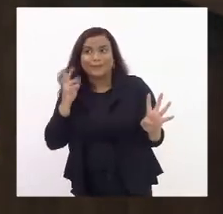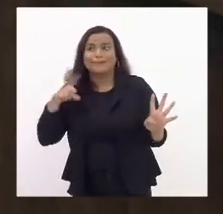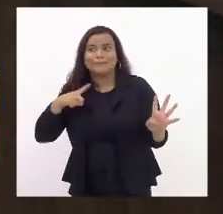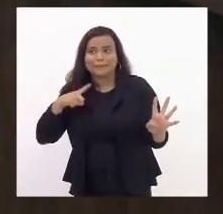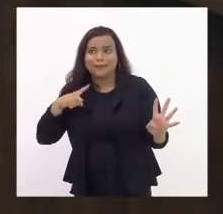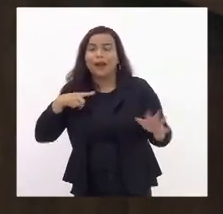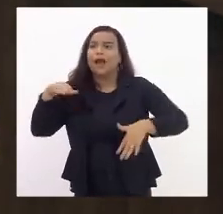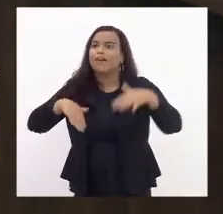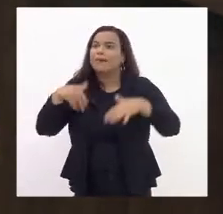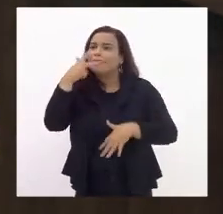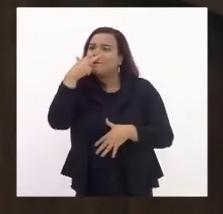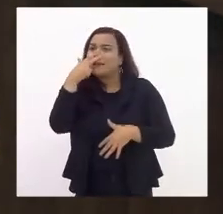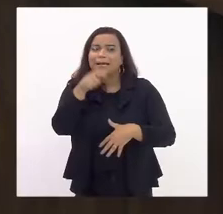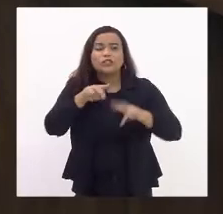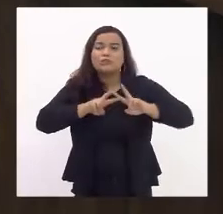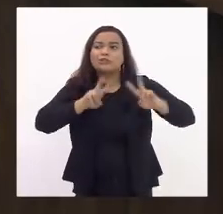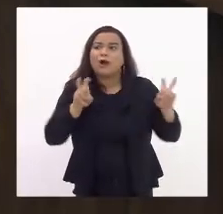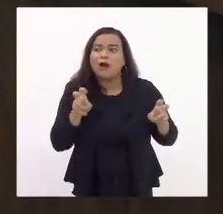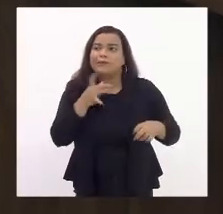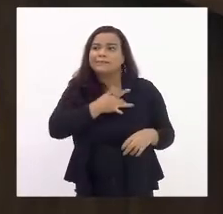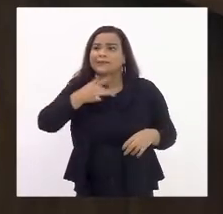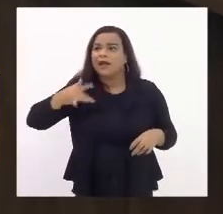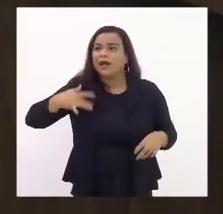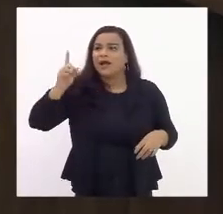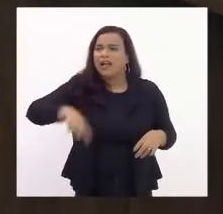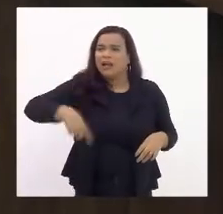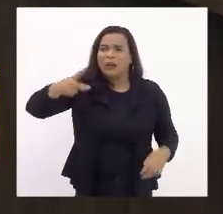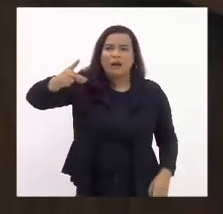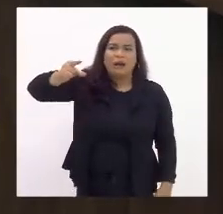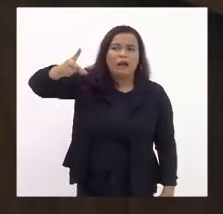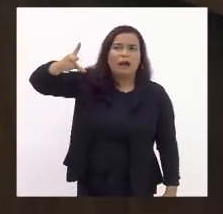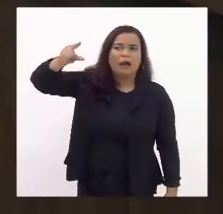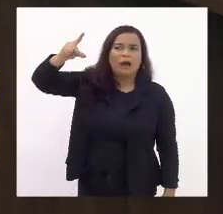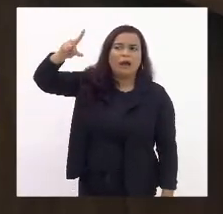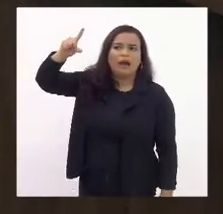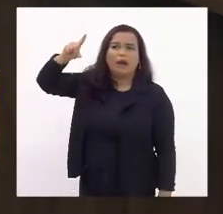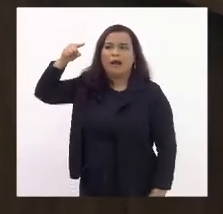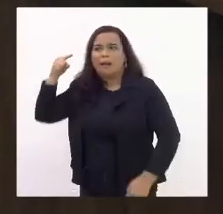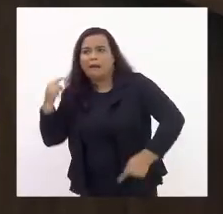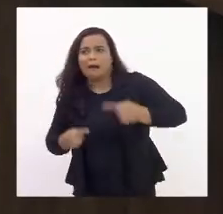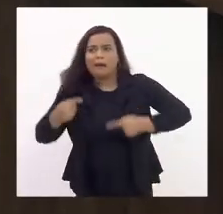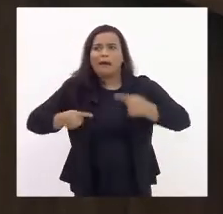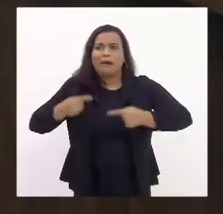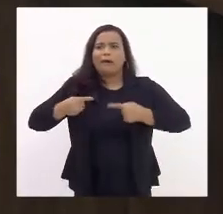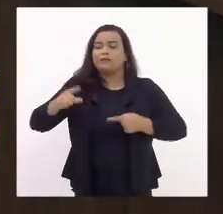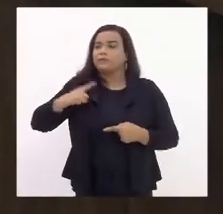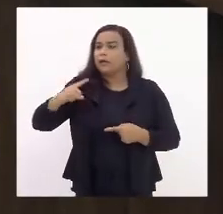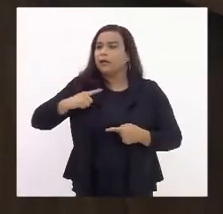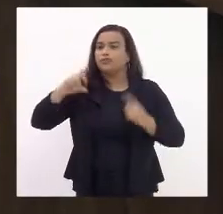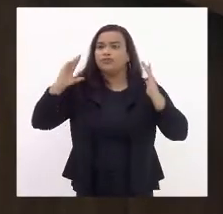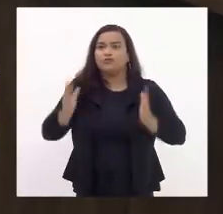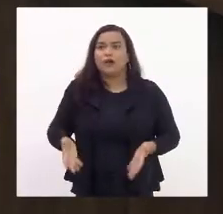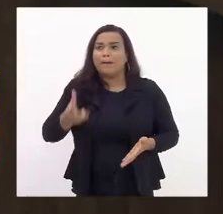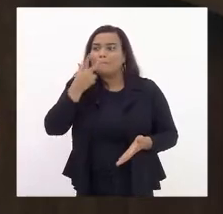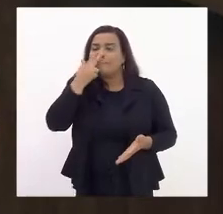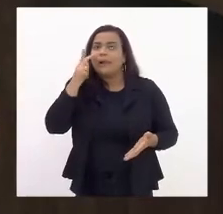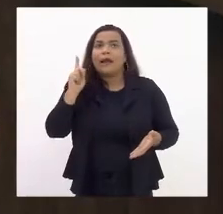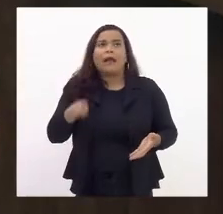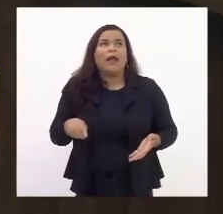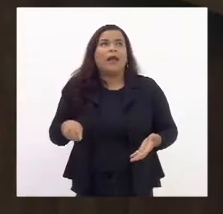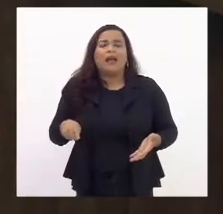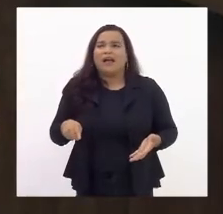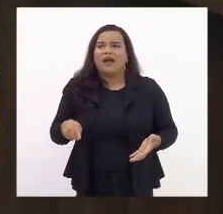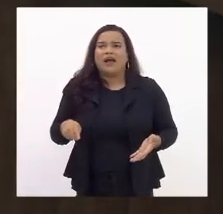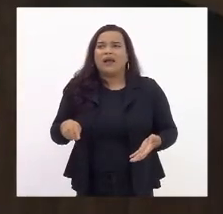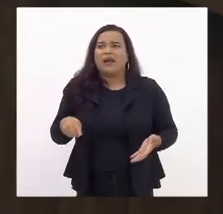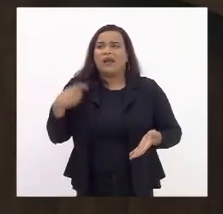saúde é uma pauta tão antiga que passa a ser uma coisa que a gente não tenha